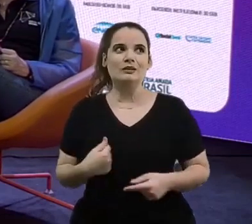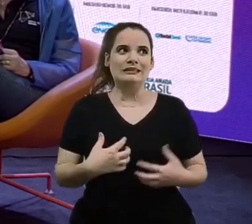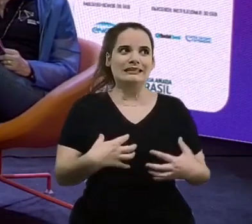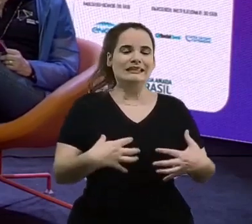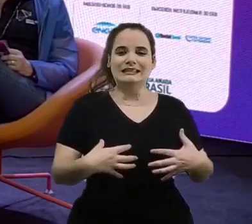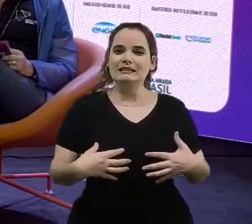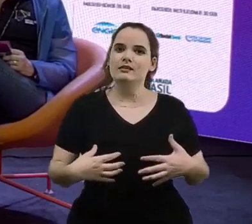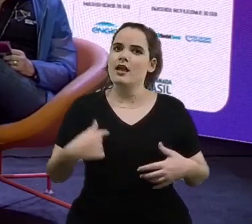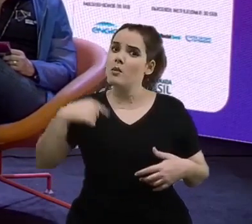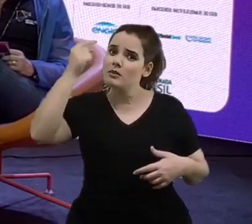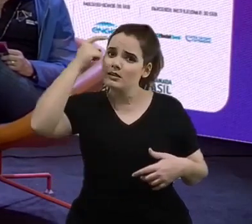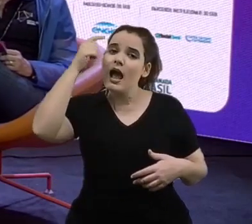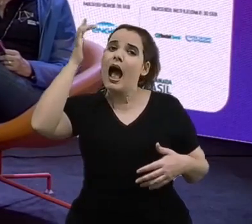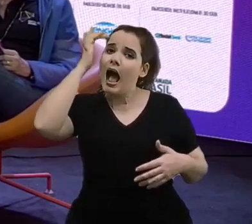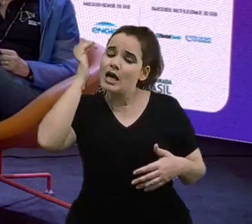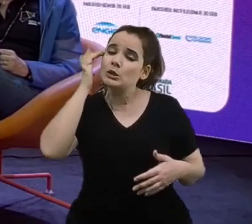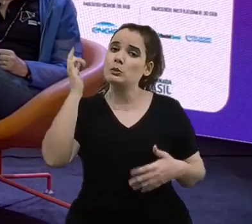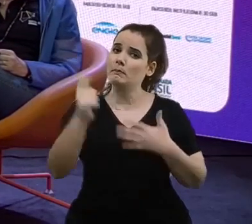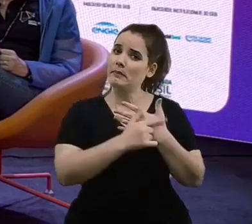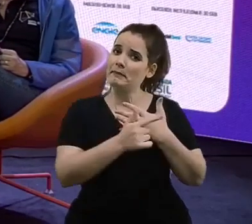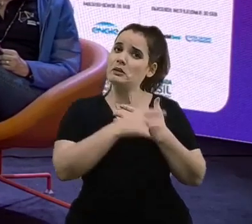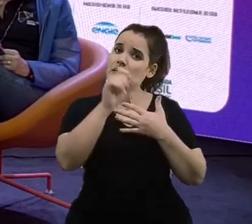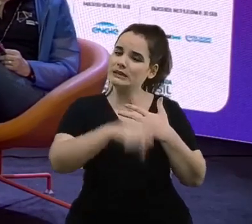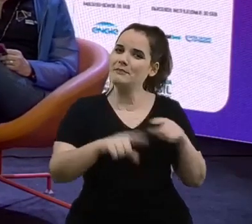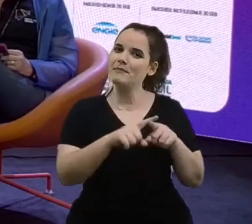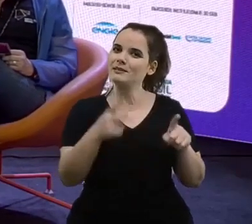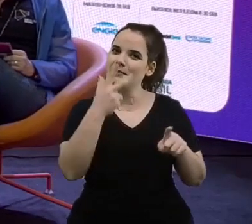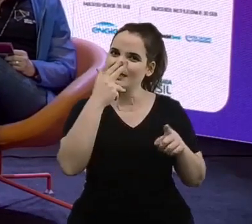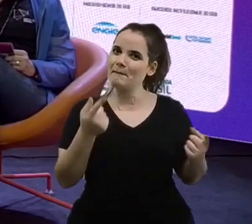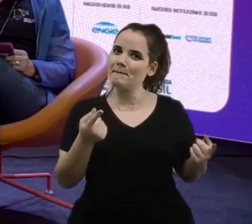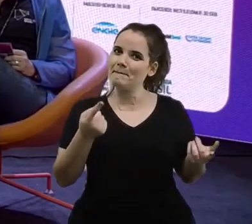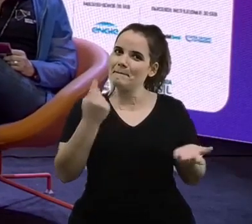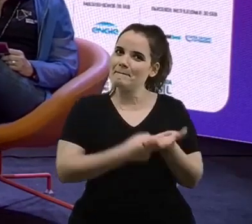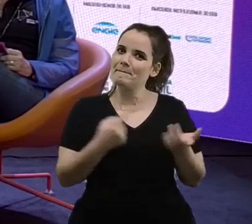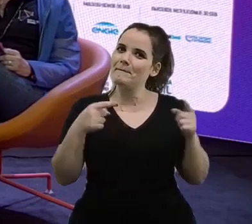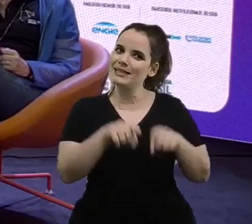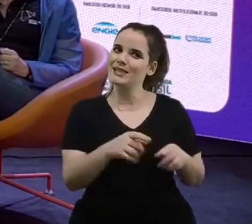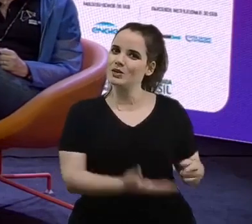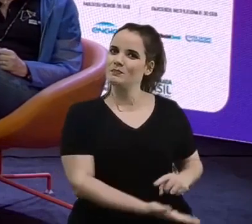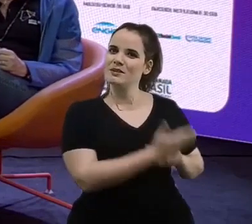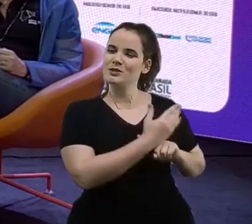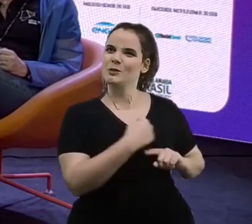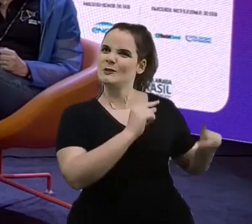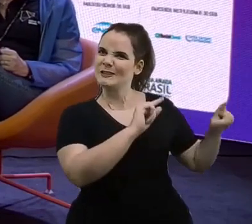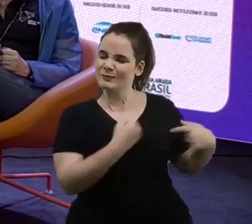de tudo, nos transformou em agentes de colaboração e cuidado uns dos outros.